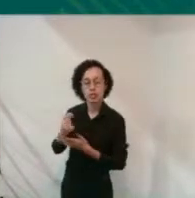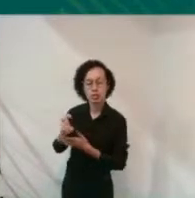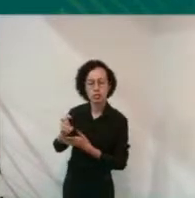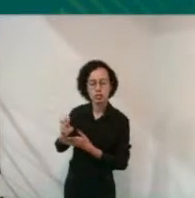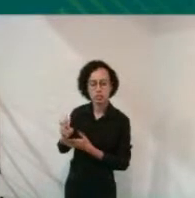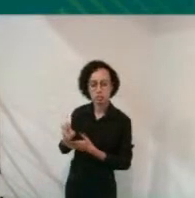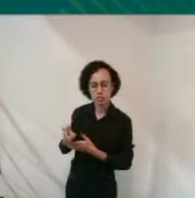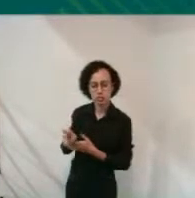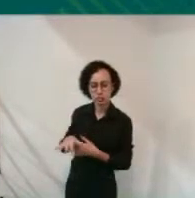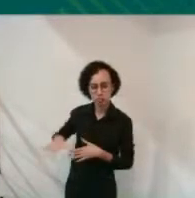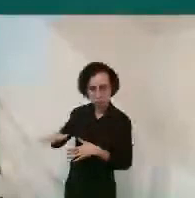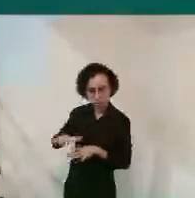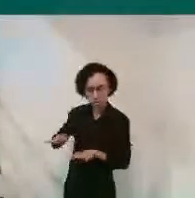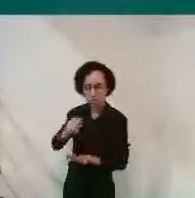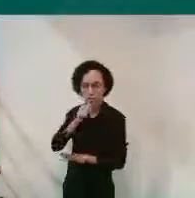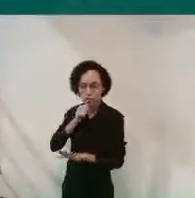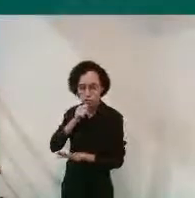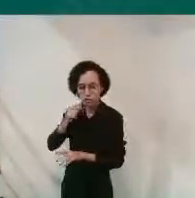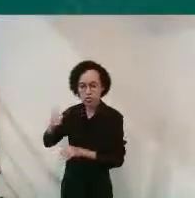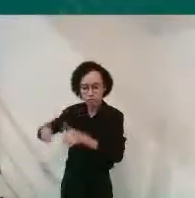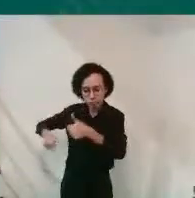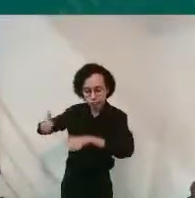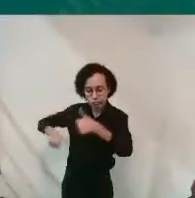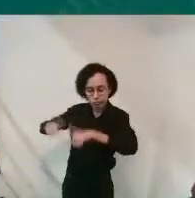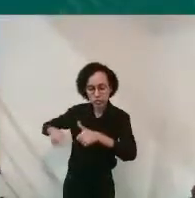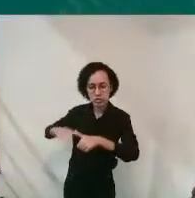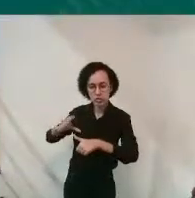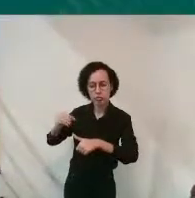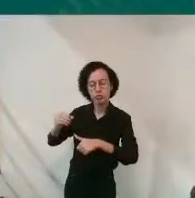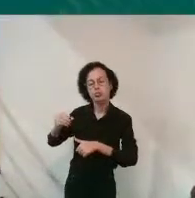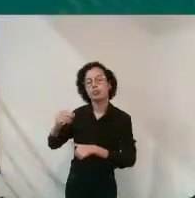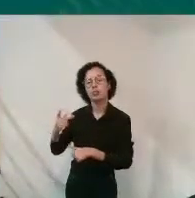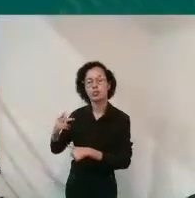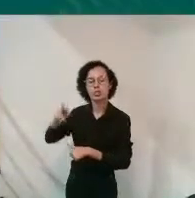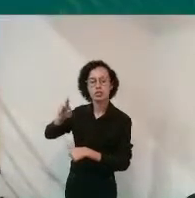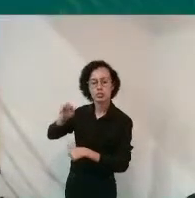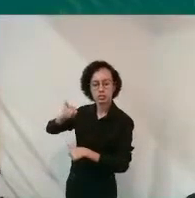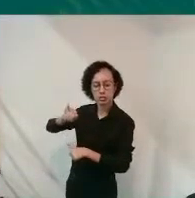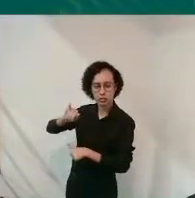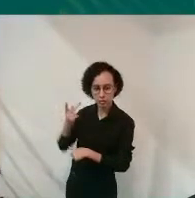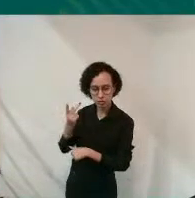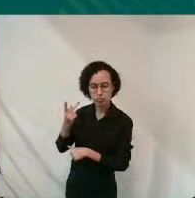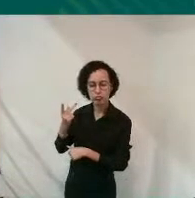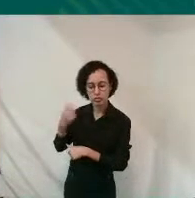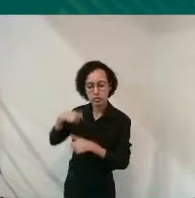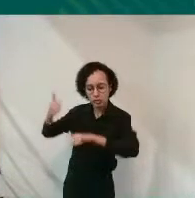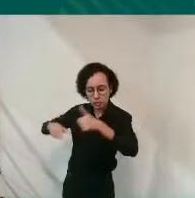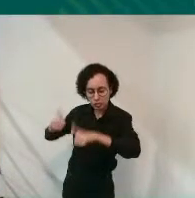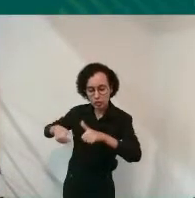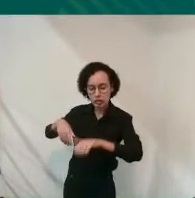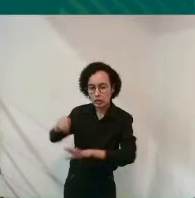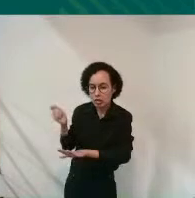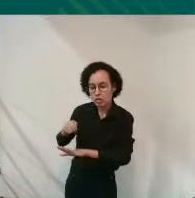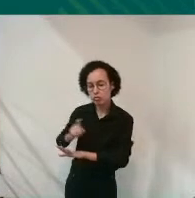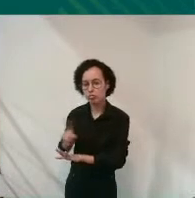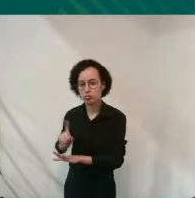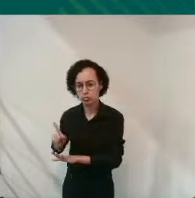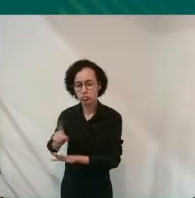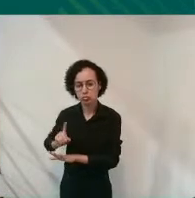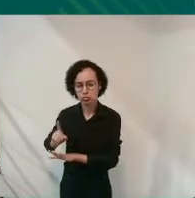sanitários que estão em análise pela CPRH para que eles sejam analisados se vão ou não